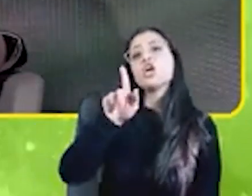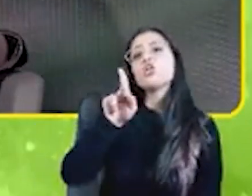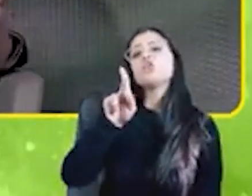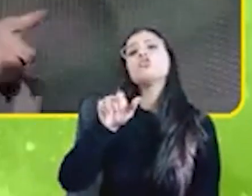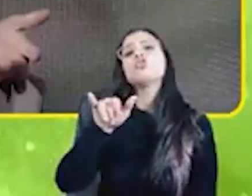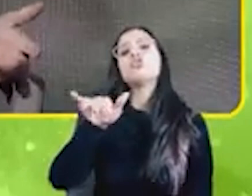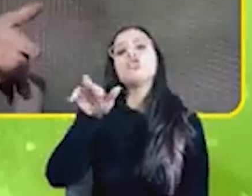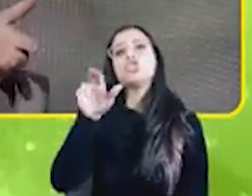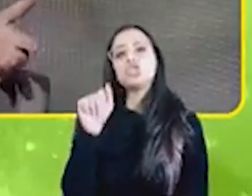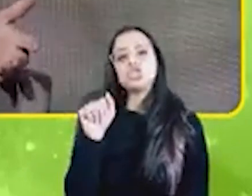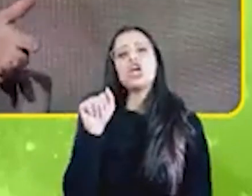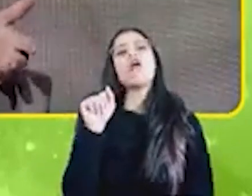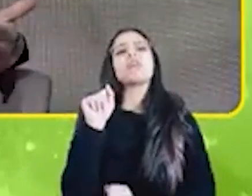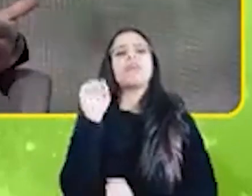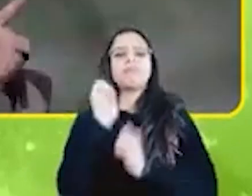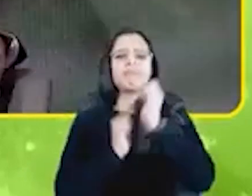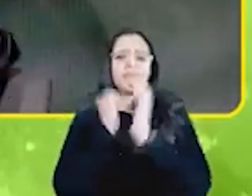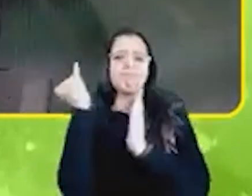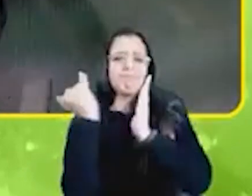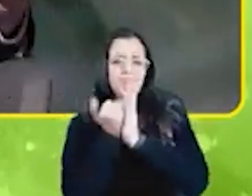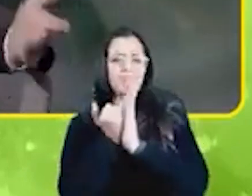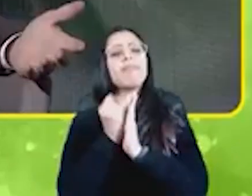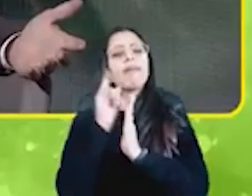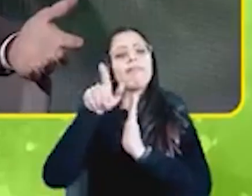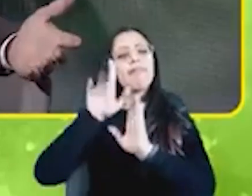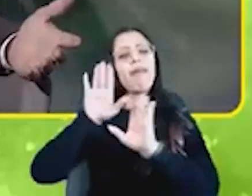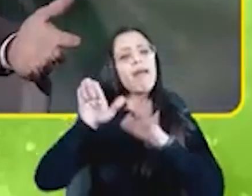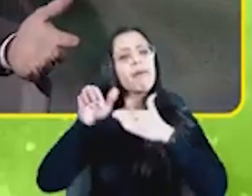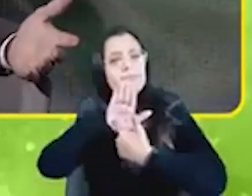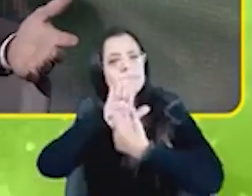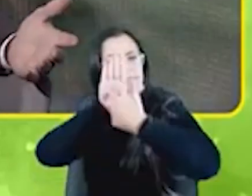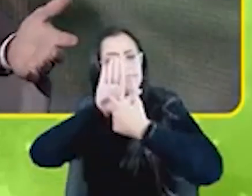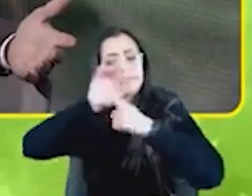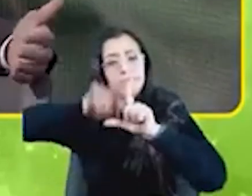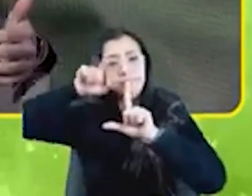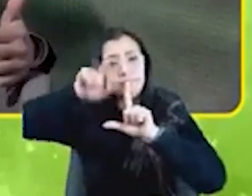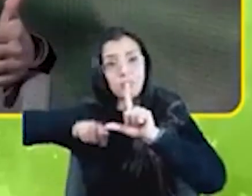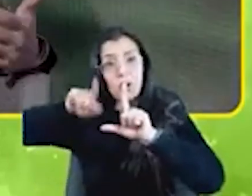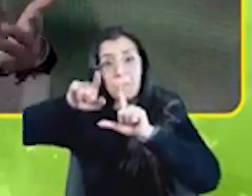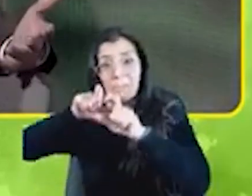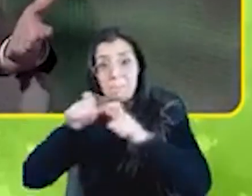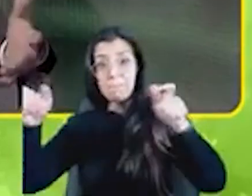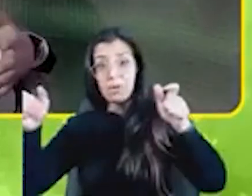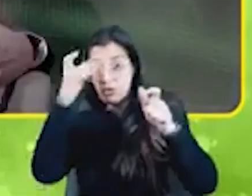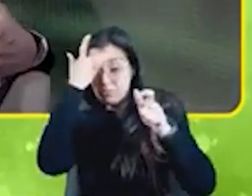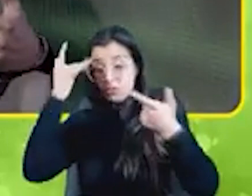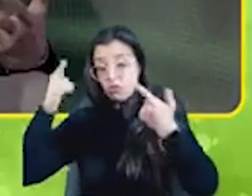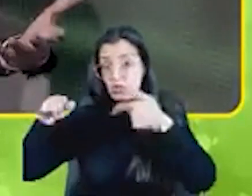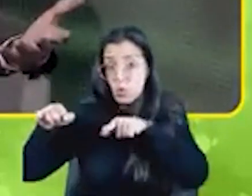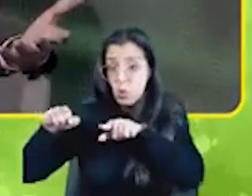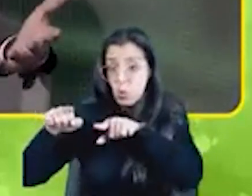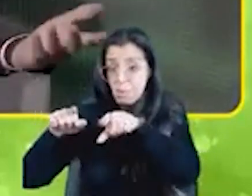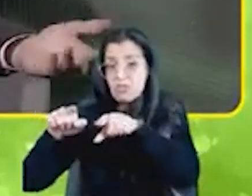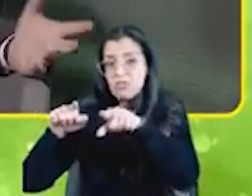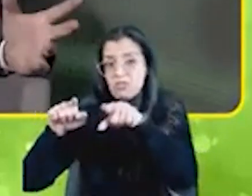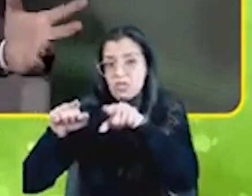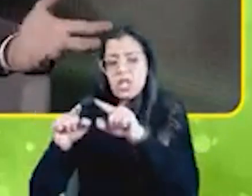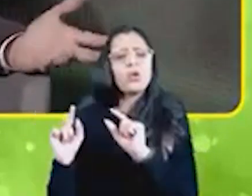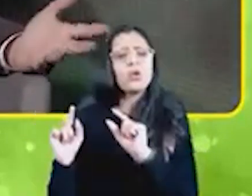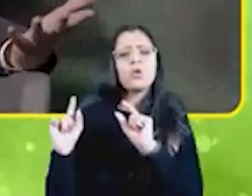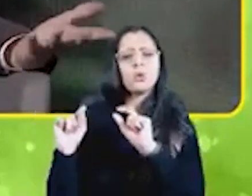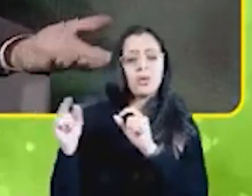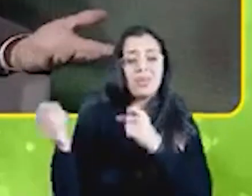competitiva muito significativo em relação a grande maioria dos seus competidores internacionais ela é uma cirurgia fortemente